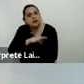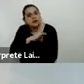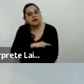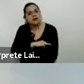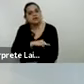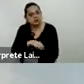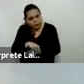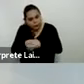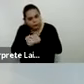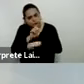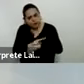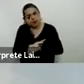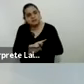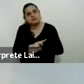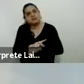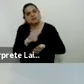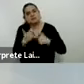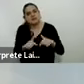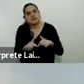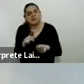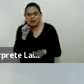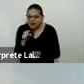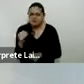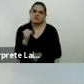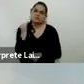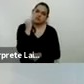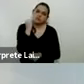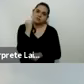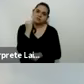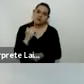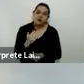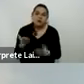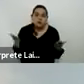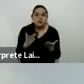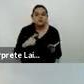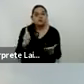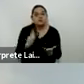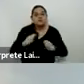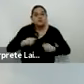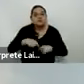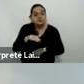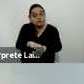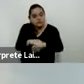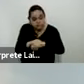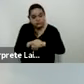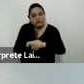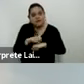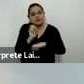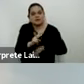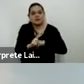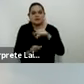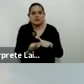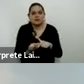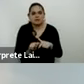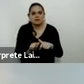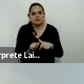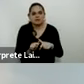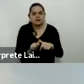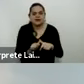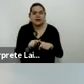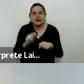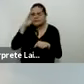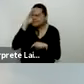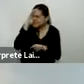emprego. Isso é o essencial. Hoje nós precisamos garantir o emprego. Além de qualquer coisa, a